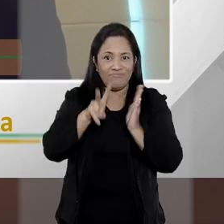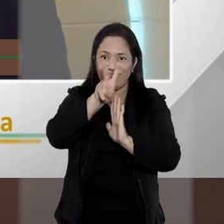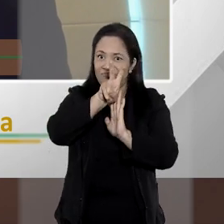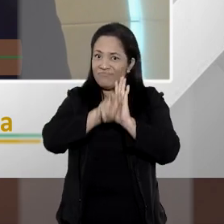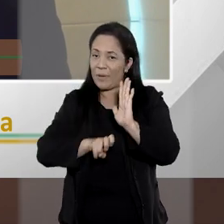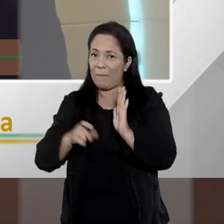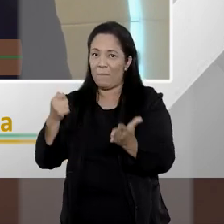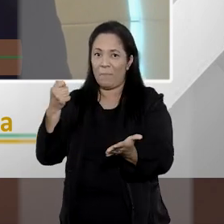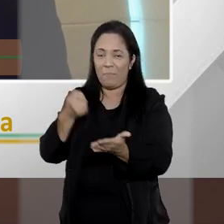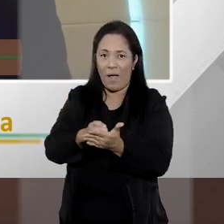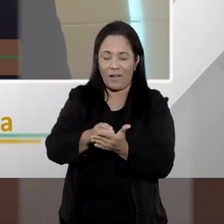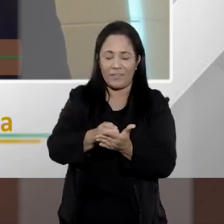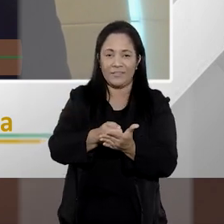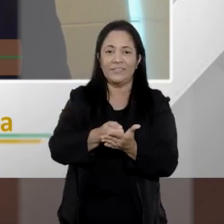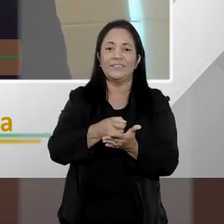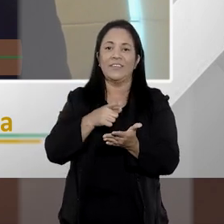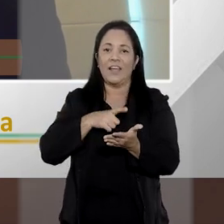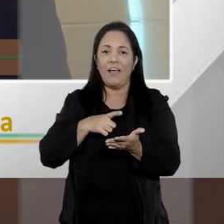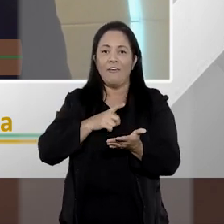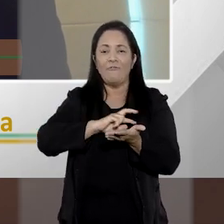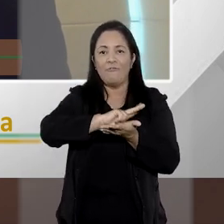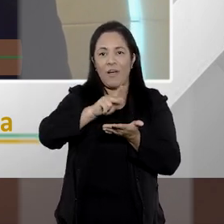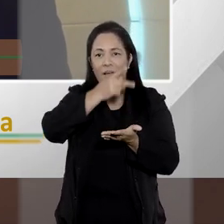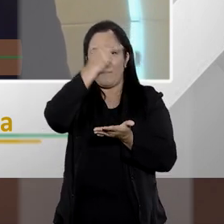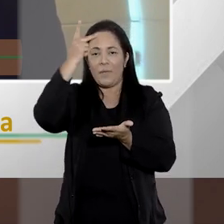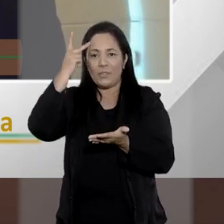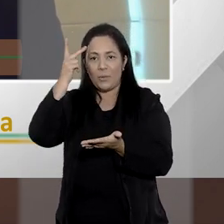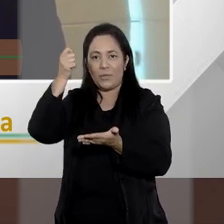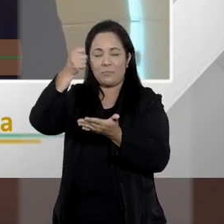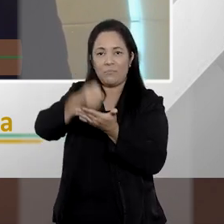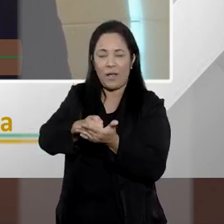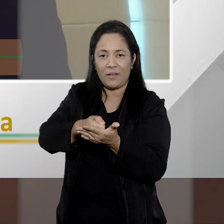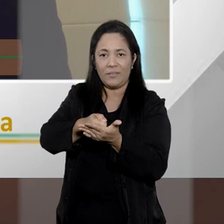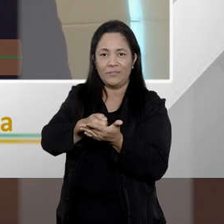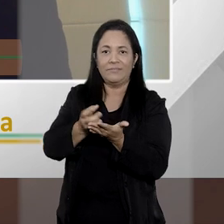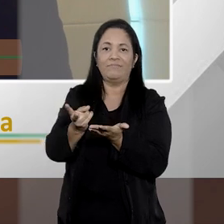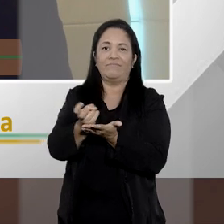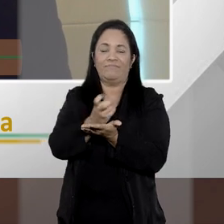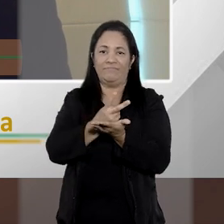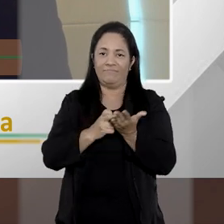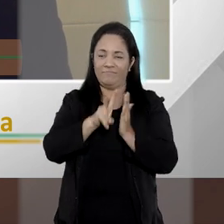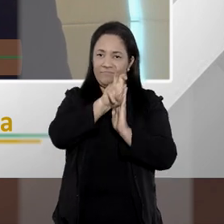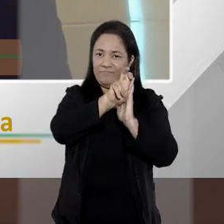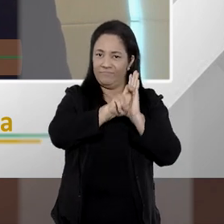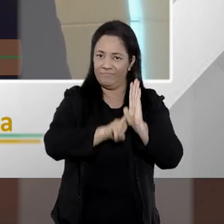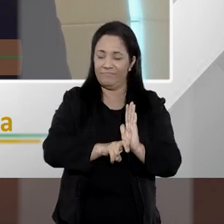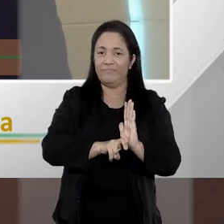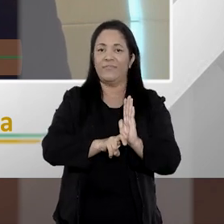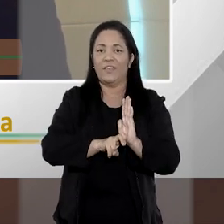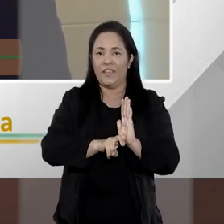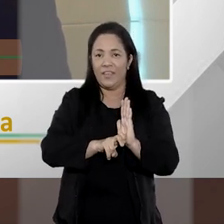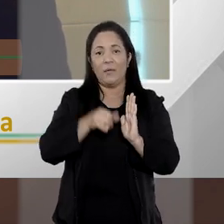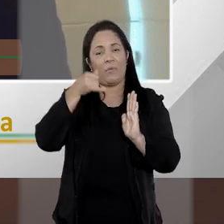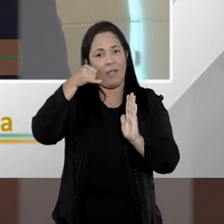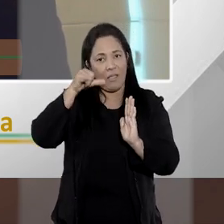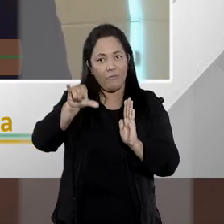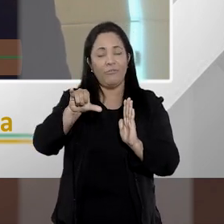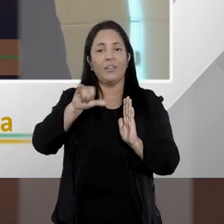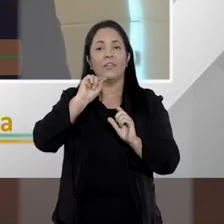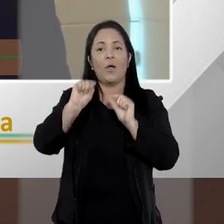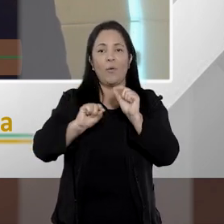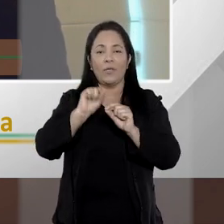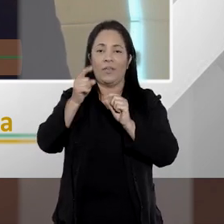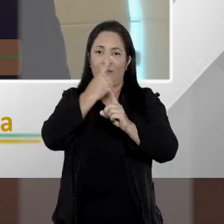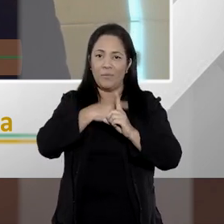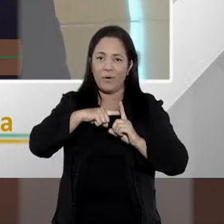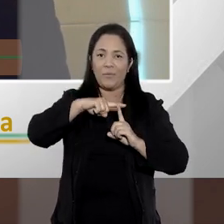uma probabilidade de quanto maior o número de pessoas pagando tributos, talvez menor seja a possibilidade de aumento dos tributos